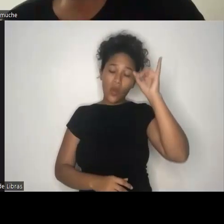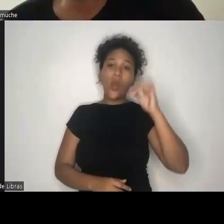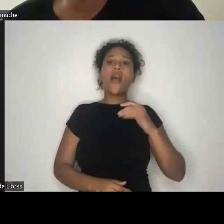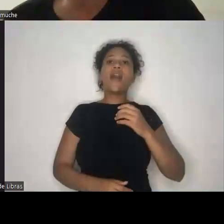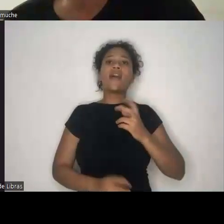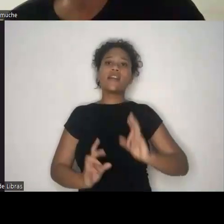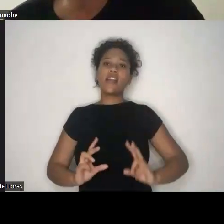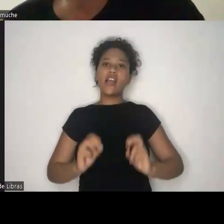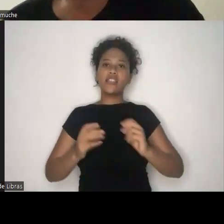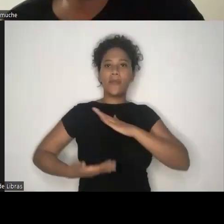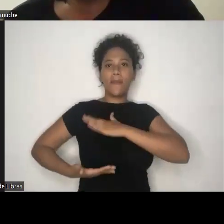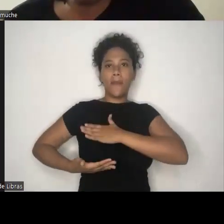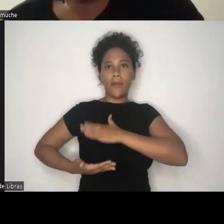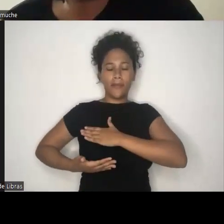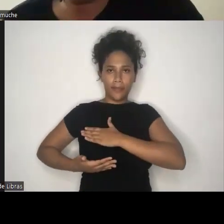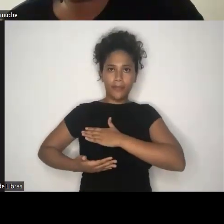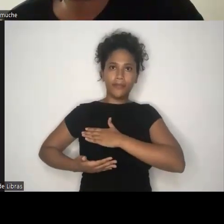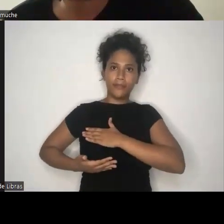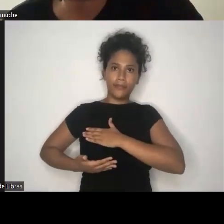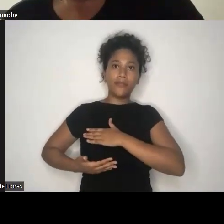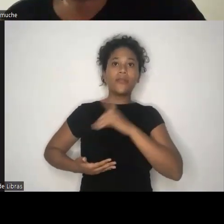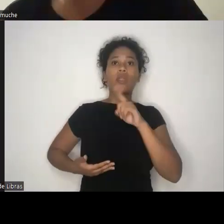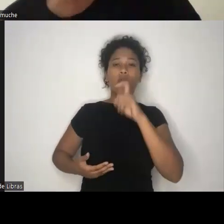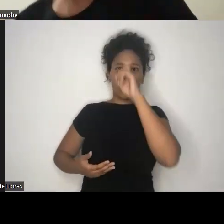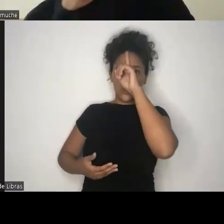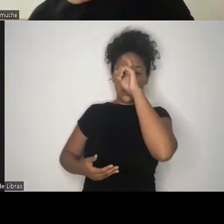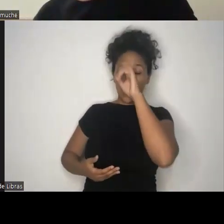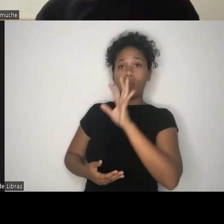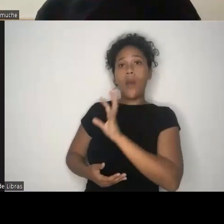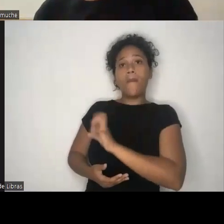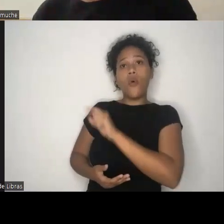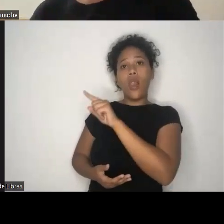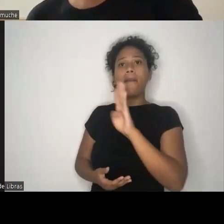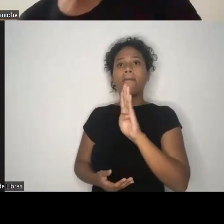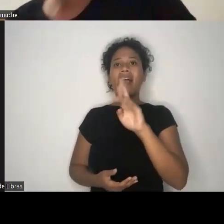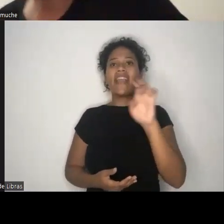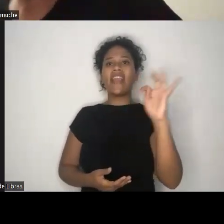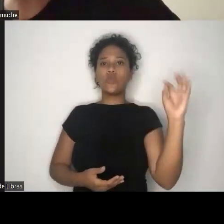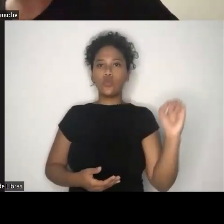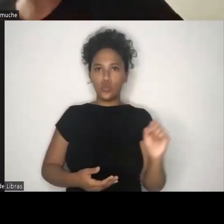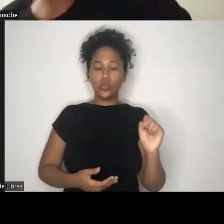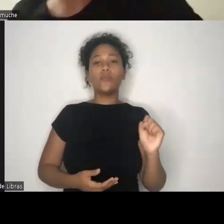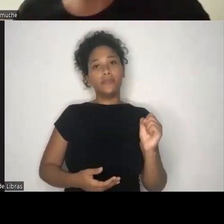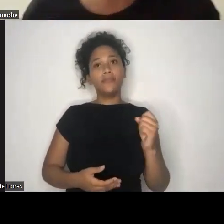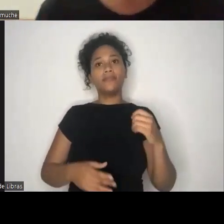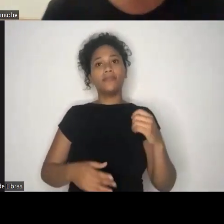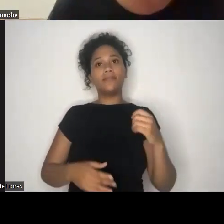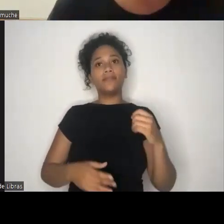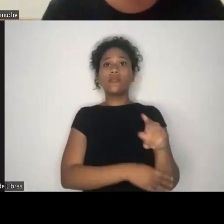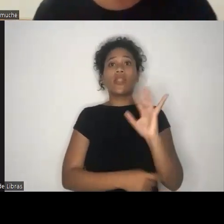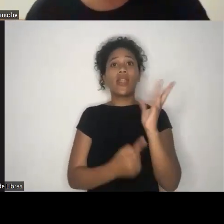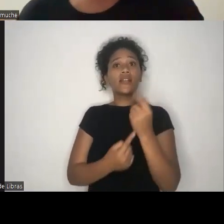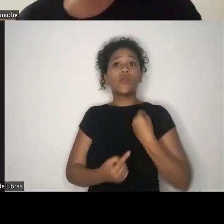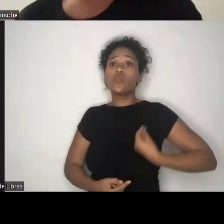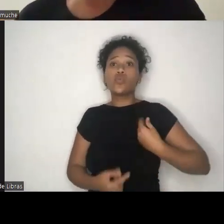elaborada Pelo hospital do amor de Barretos então assim observa como a arte ela é útil em todos os lugares